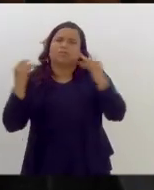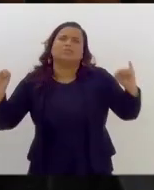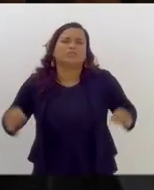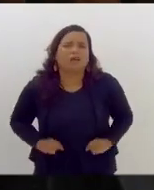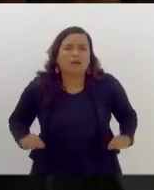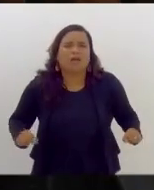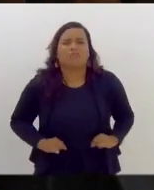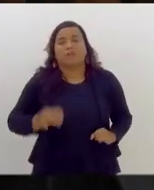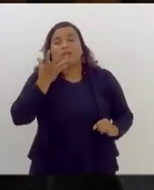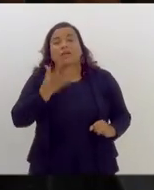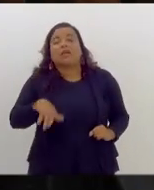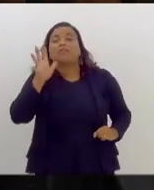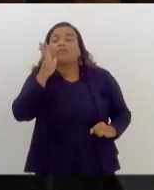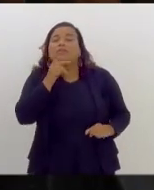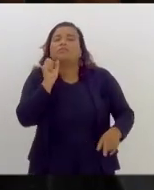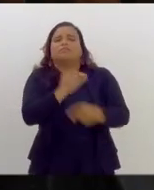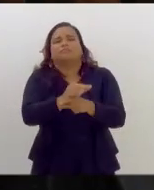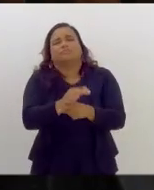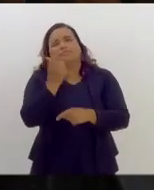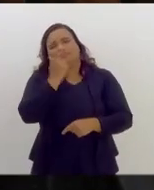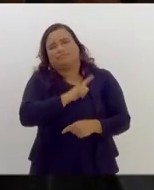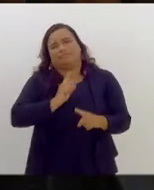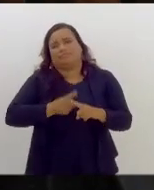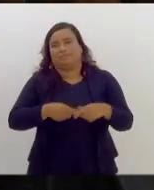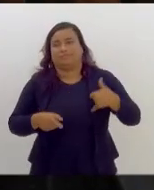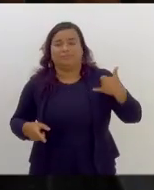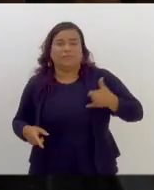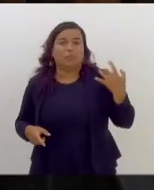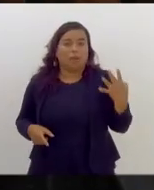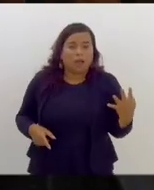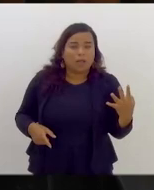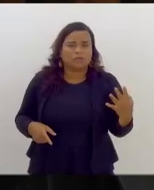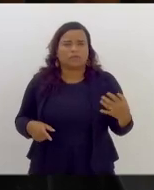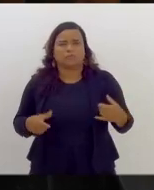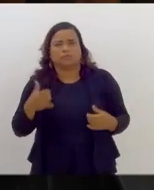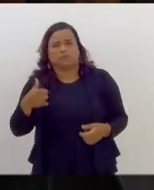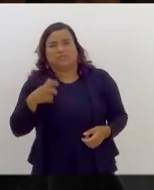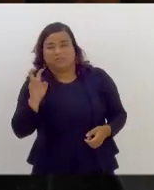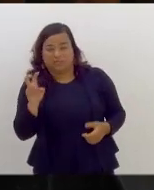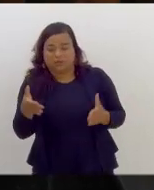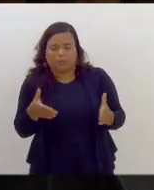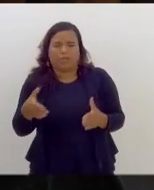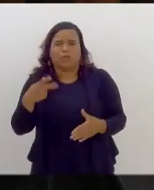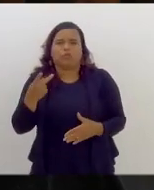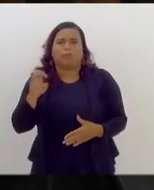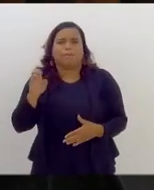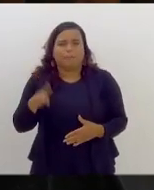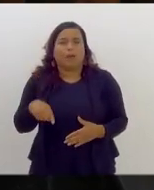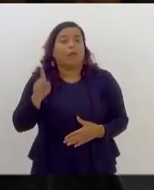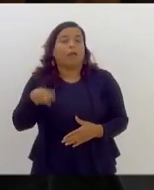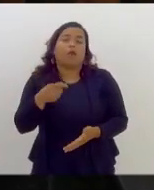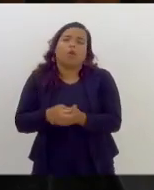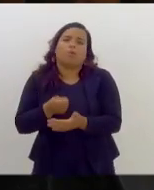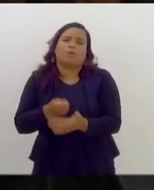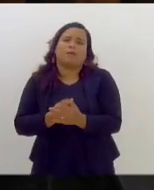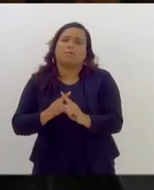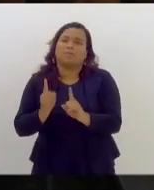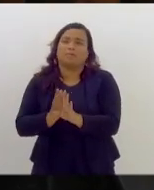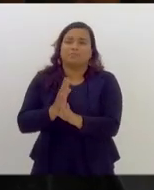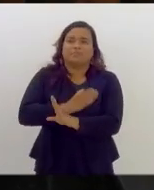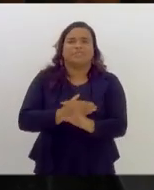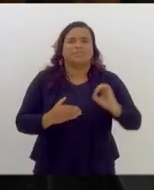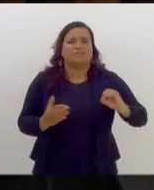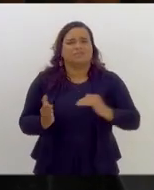crianças demoram a entrar, porque 4 e 5 anos, que também é educação infantil, chamado pré-escolar, é etapa obrigatória. Mas 0 a 3 anos não é